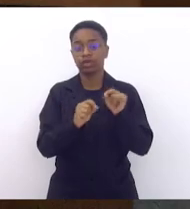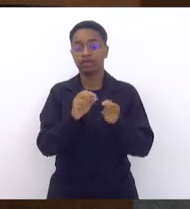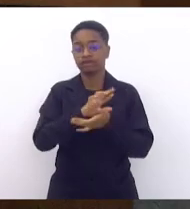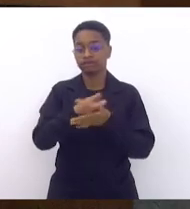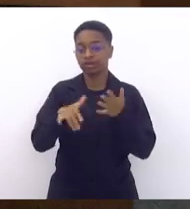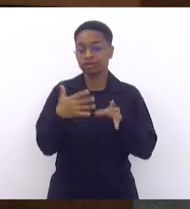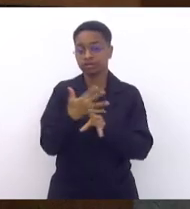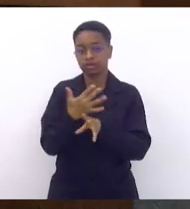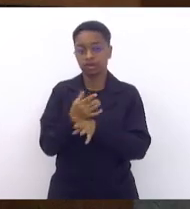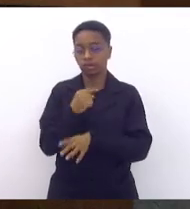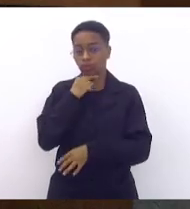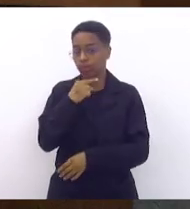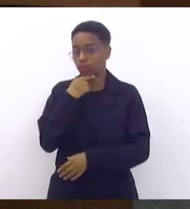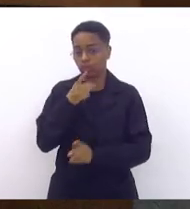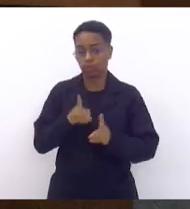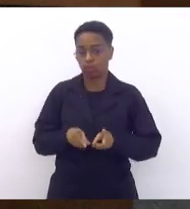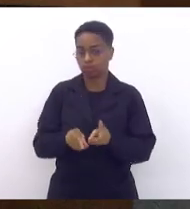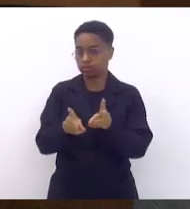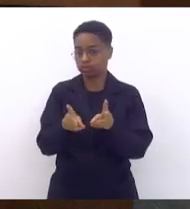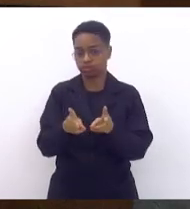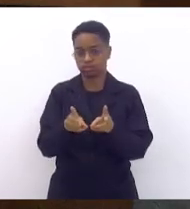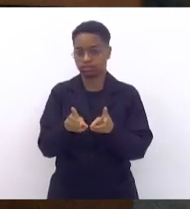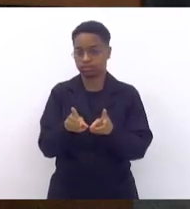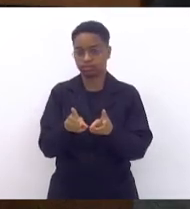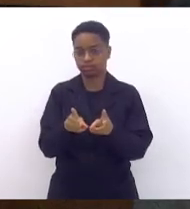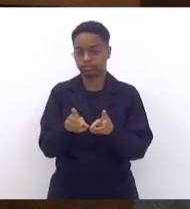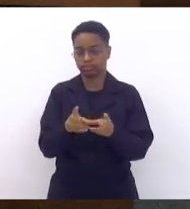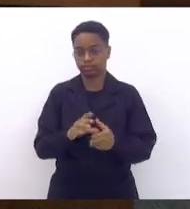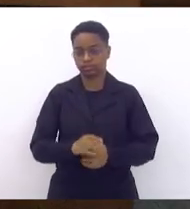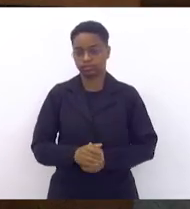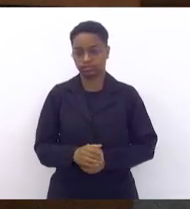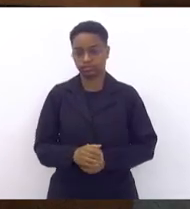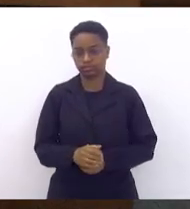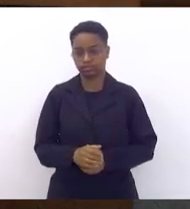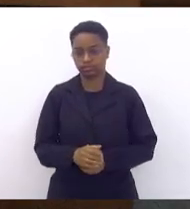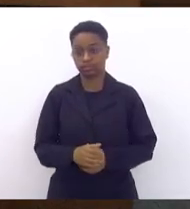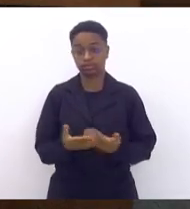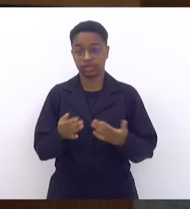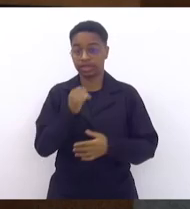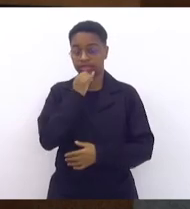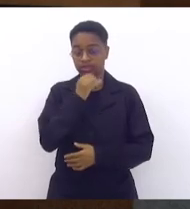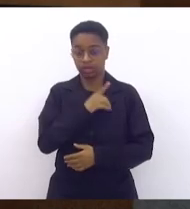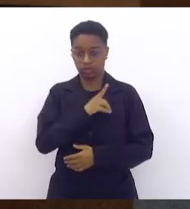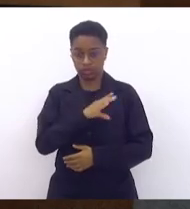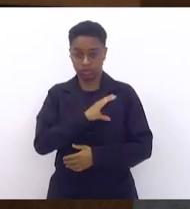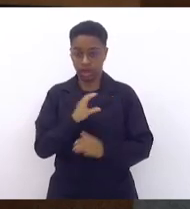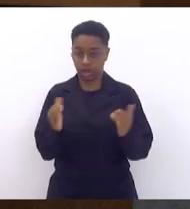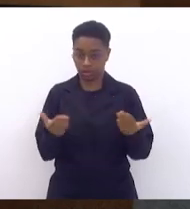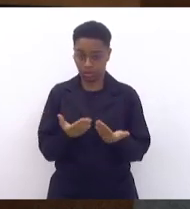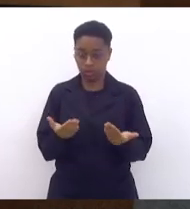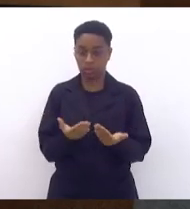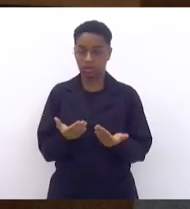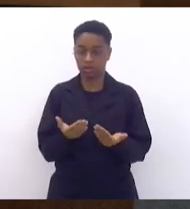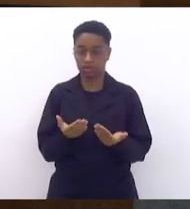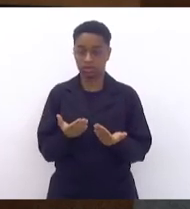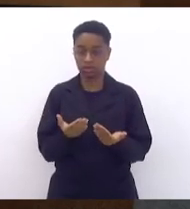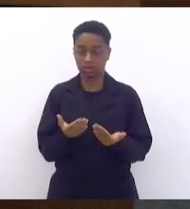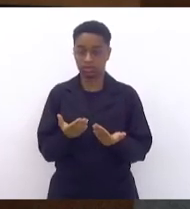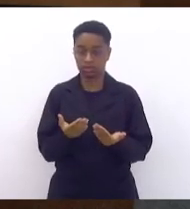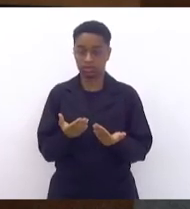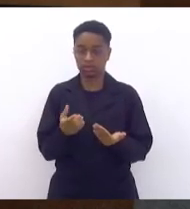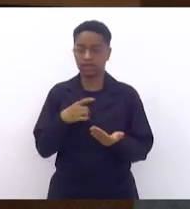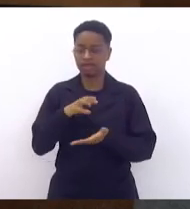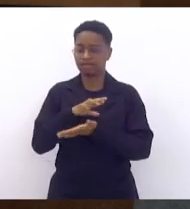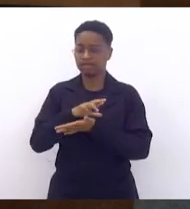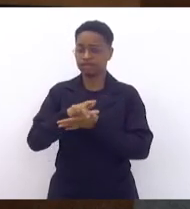tenham condições de continuar com as suas redes funcionando. Caxias, por exemplo, nesse momento, deixou